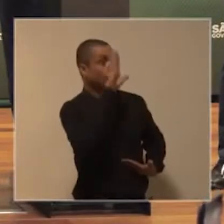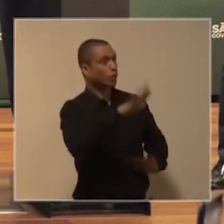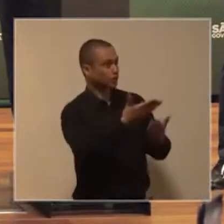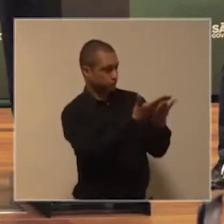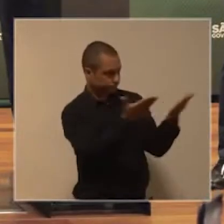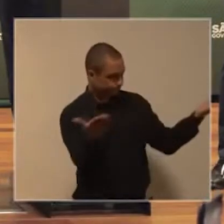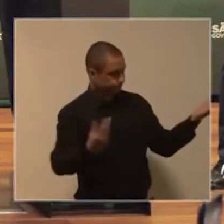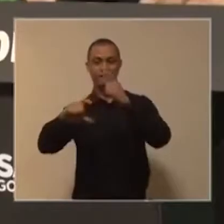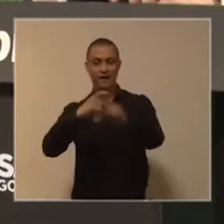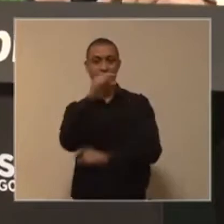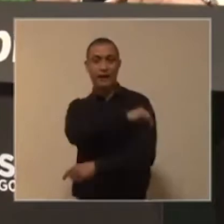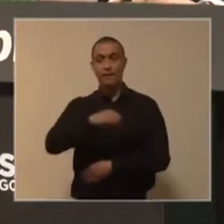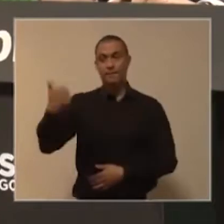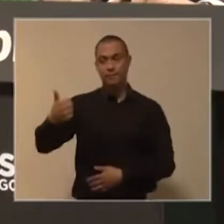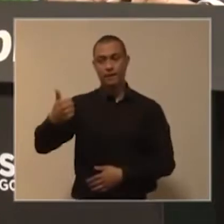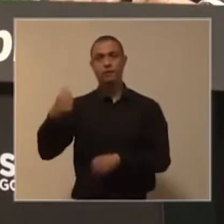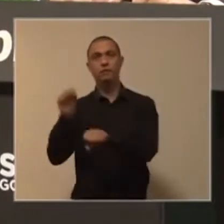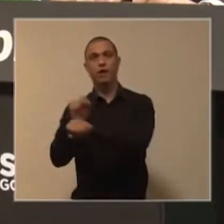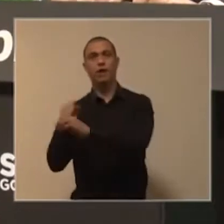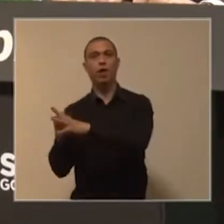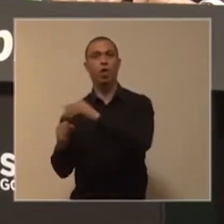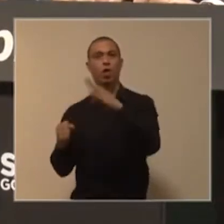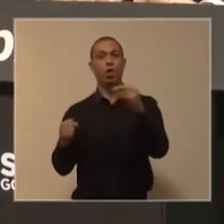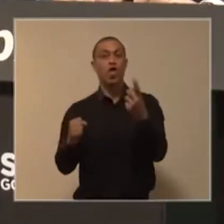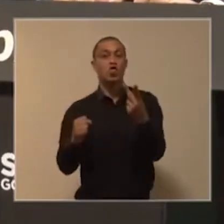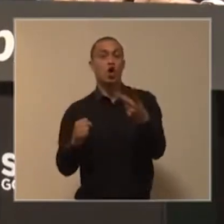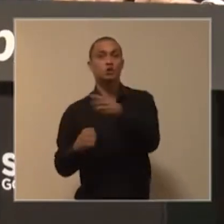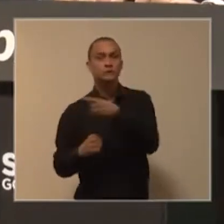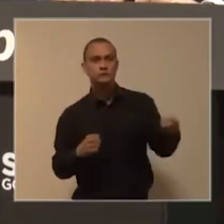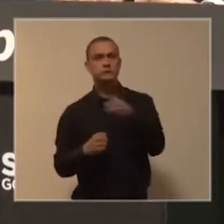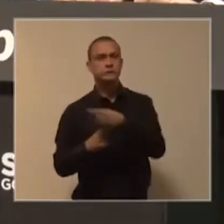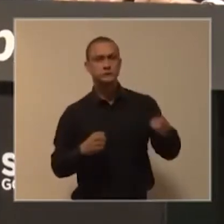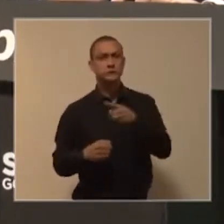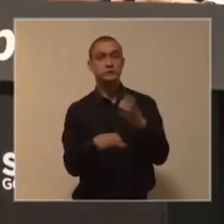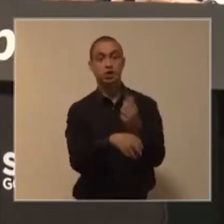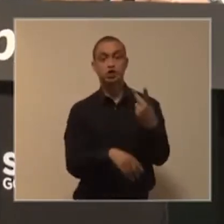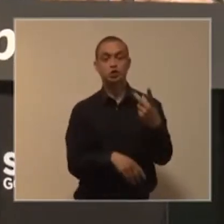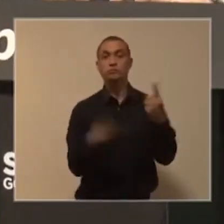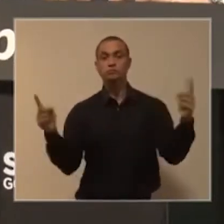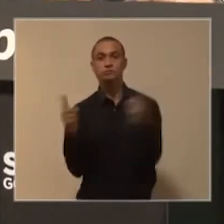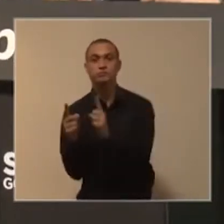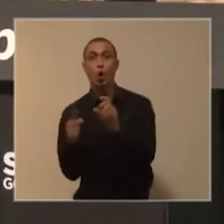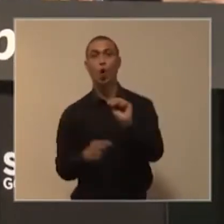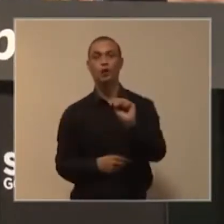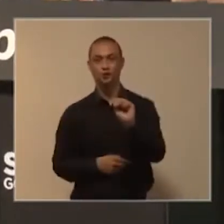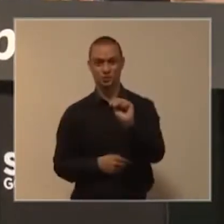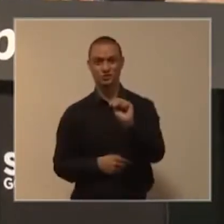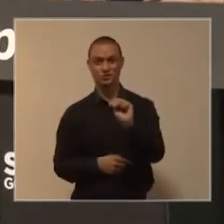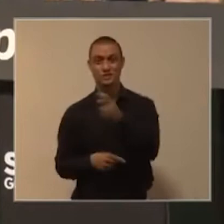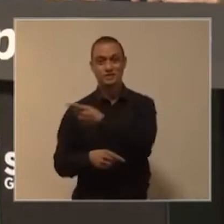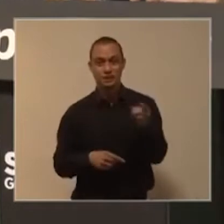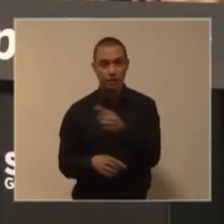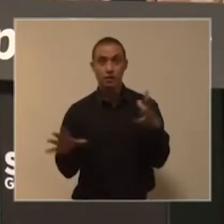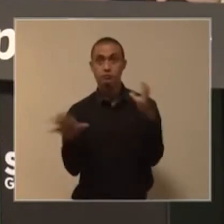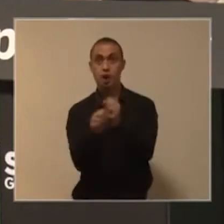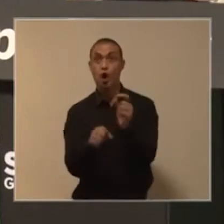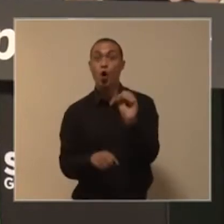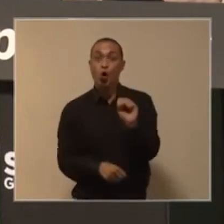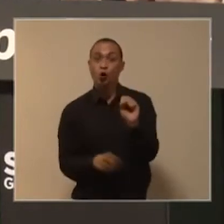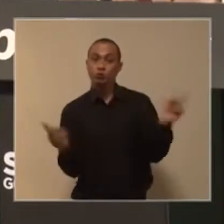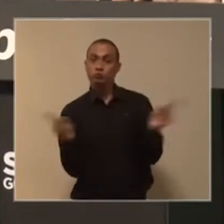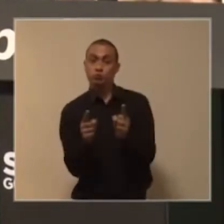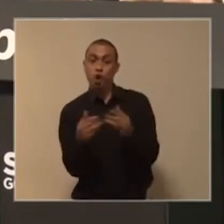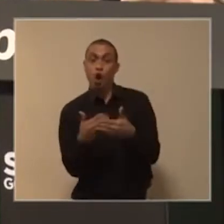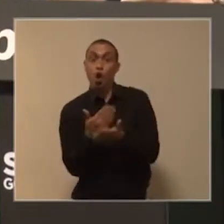6900000 pessoas já imunizadas com a primeira dose serão beneficiadas com essa redução de tempo de espera essa medida vale a partir